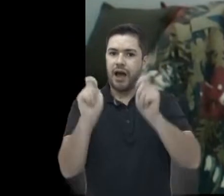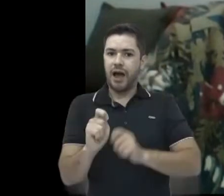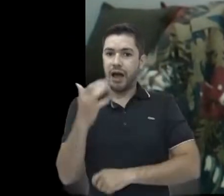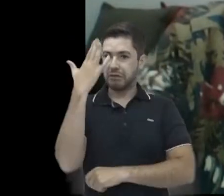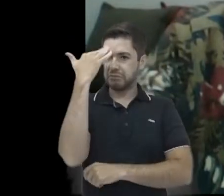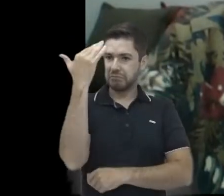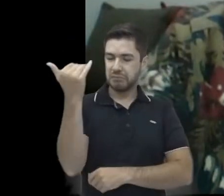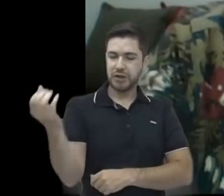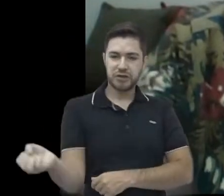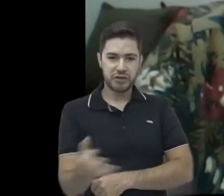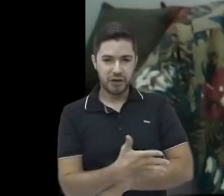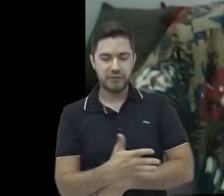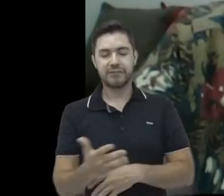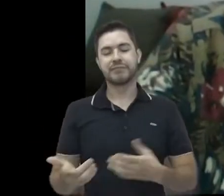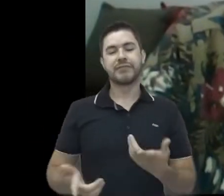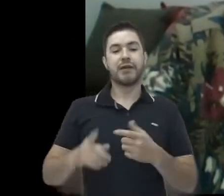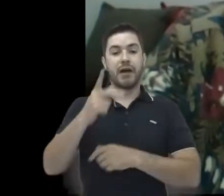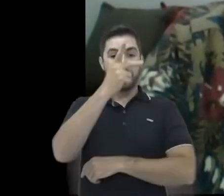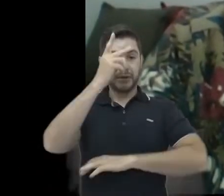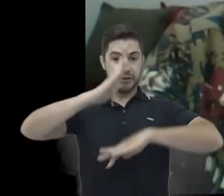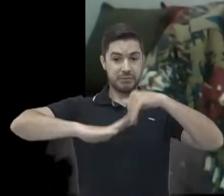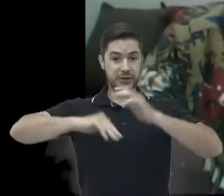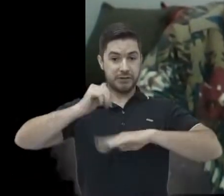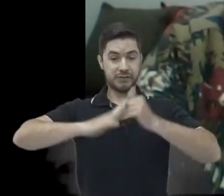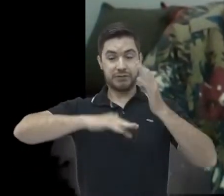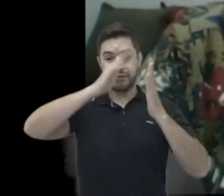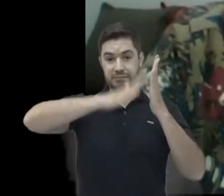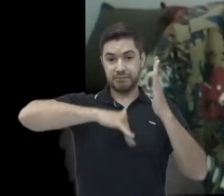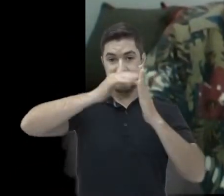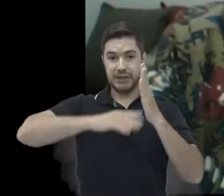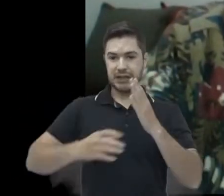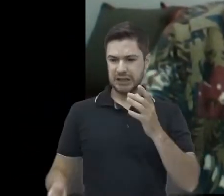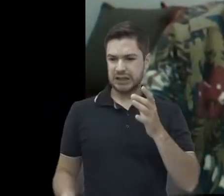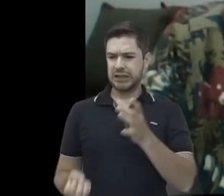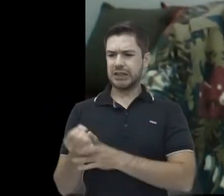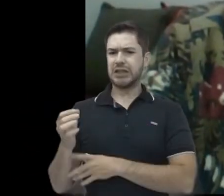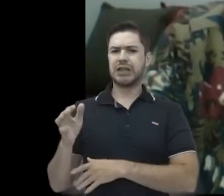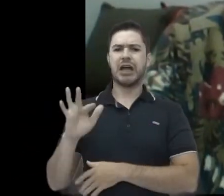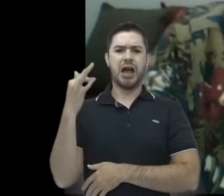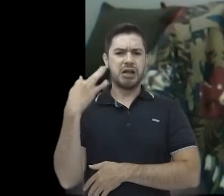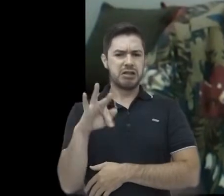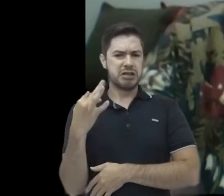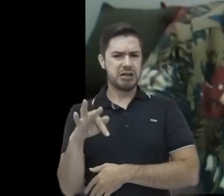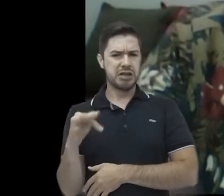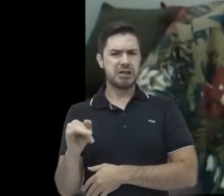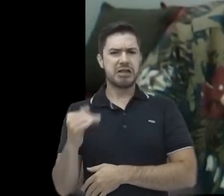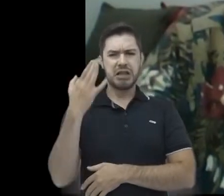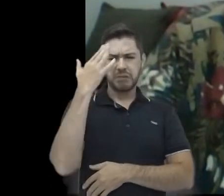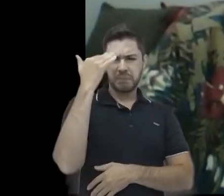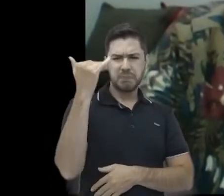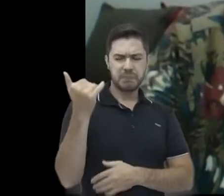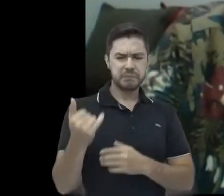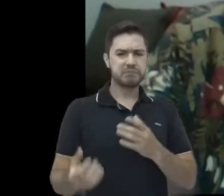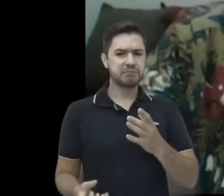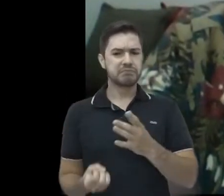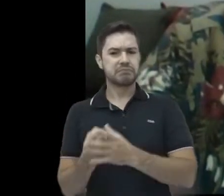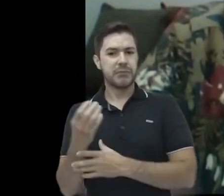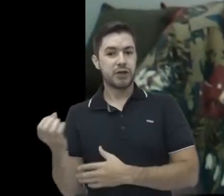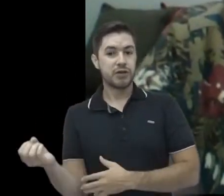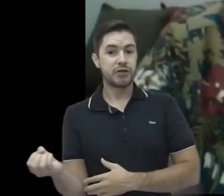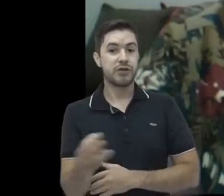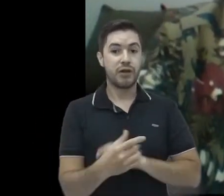novas tecnologias, os pintores adaptaram técnicas tradicionais ou as abandonaram, criando novas formas